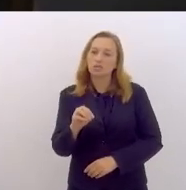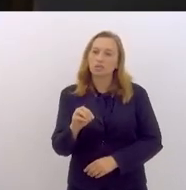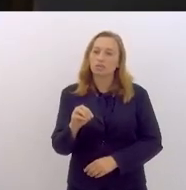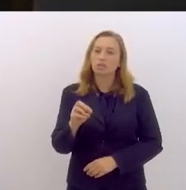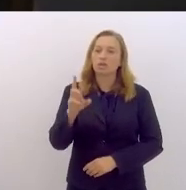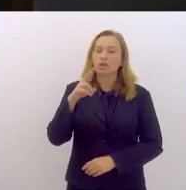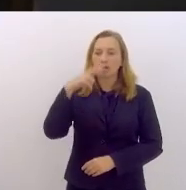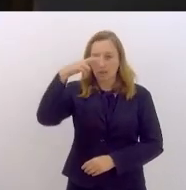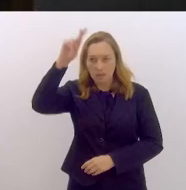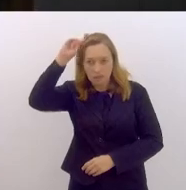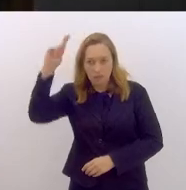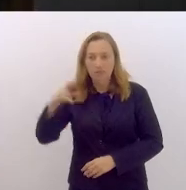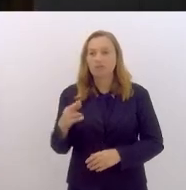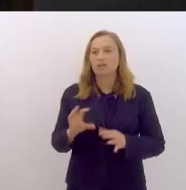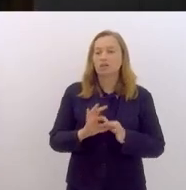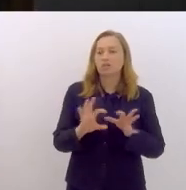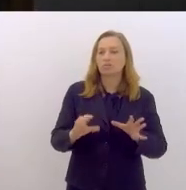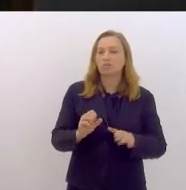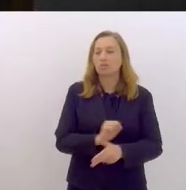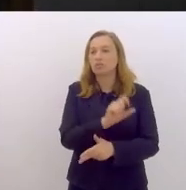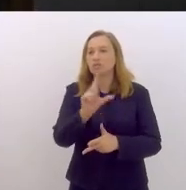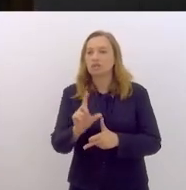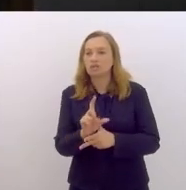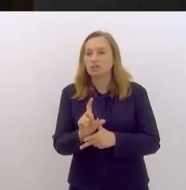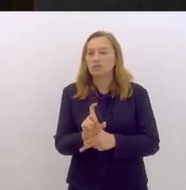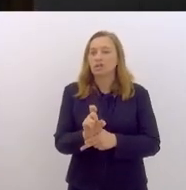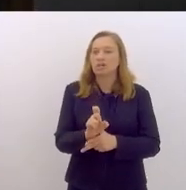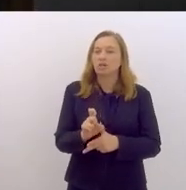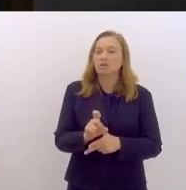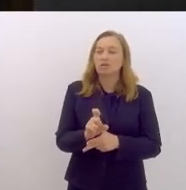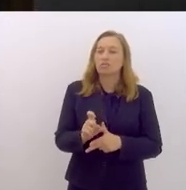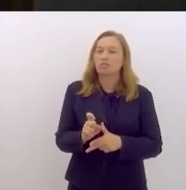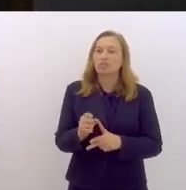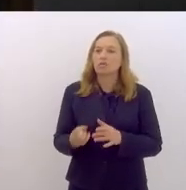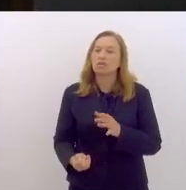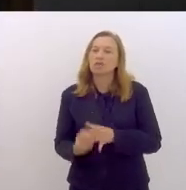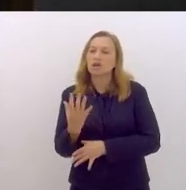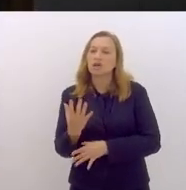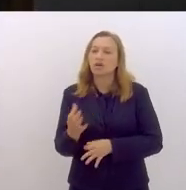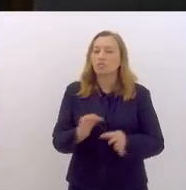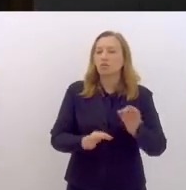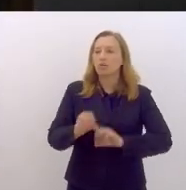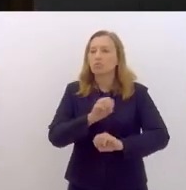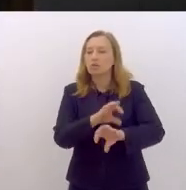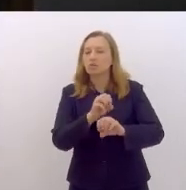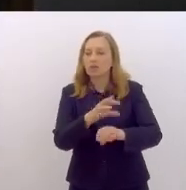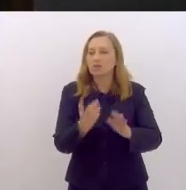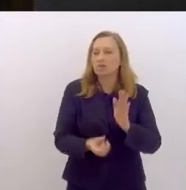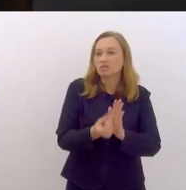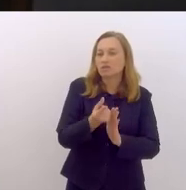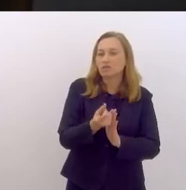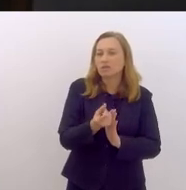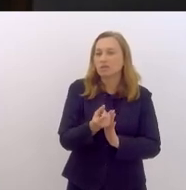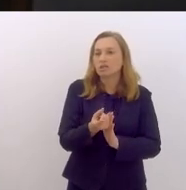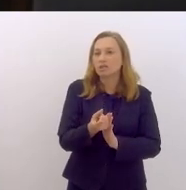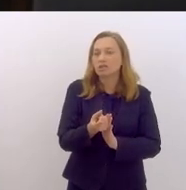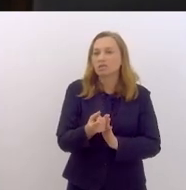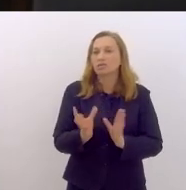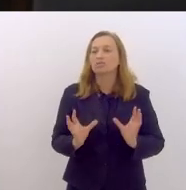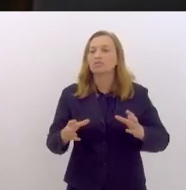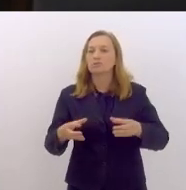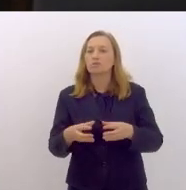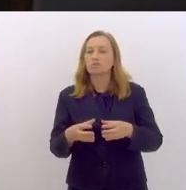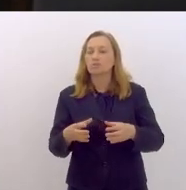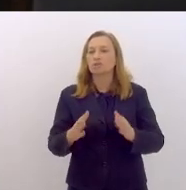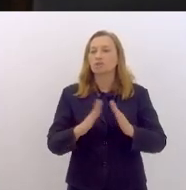Renan Ferreirinha, que autoriza o Poder Executivo a instituir o Programa de Educação Financeira no âmbito da Rede Estadual